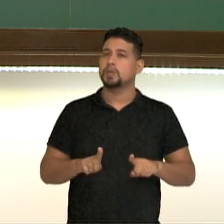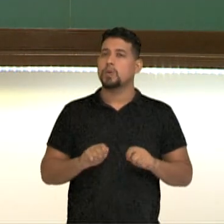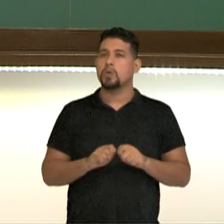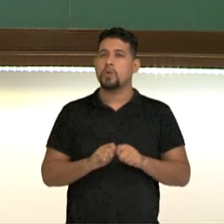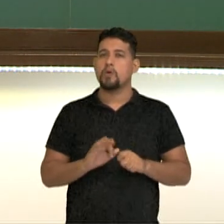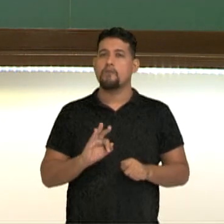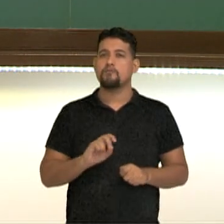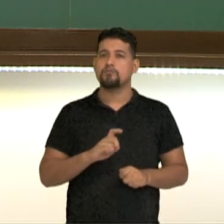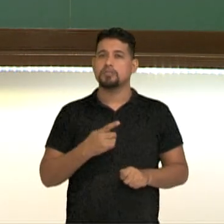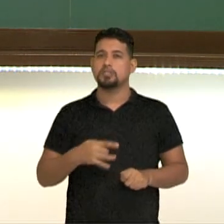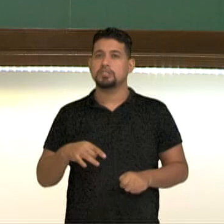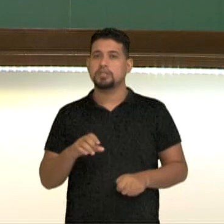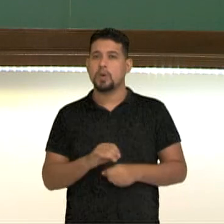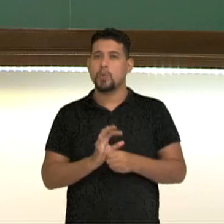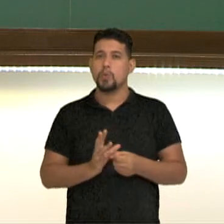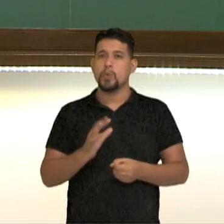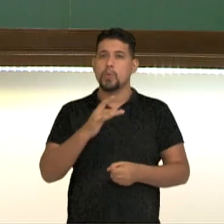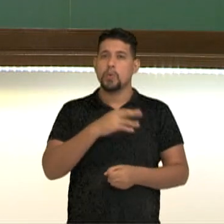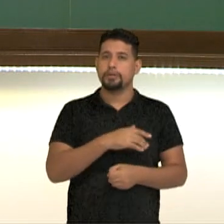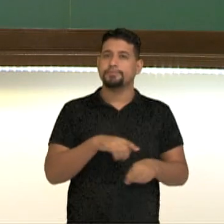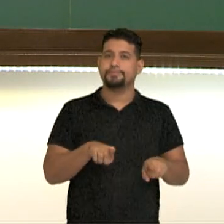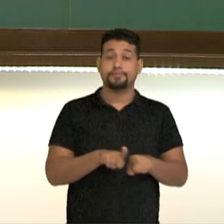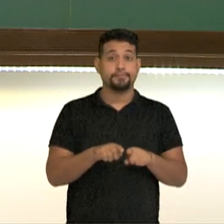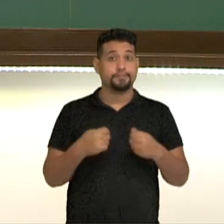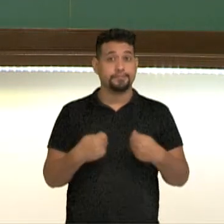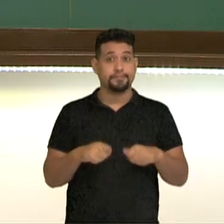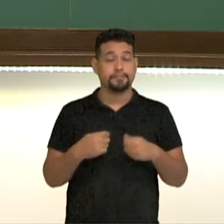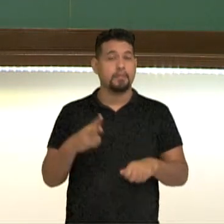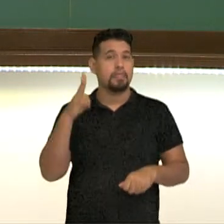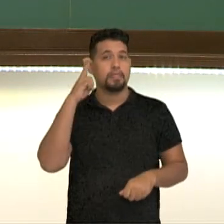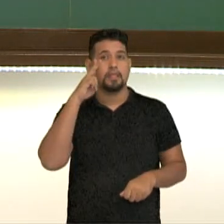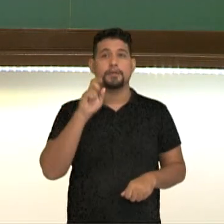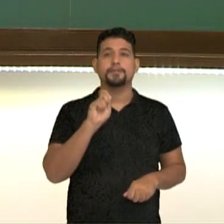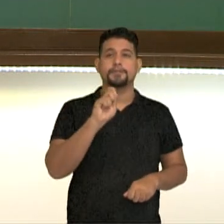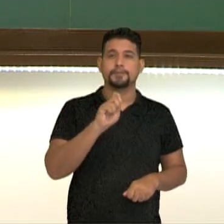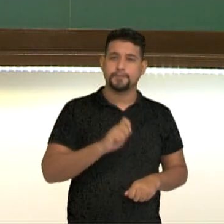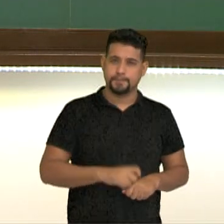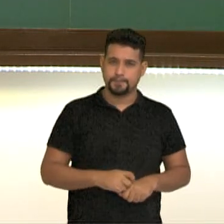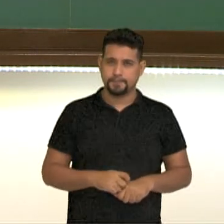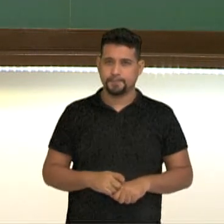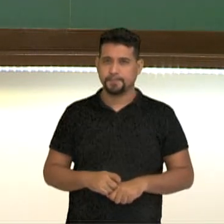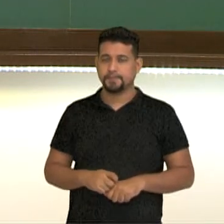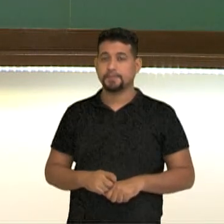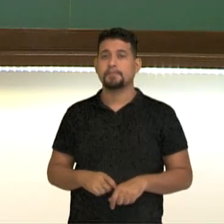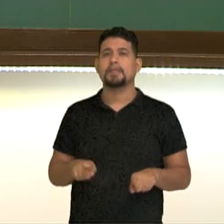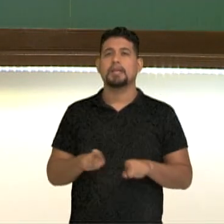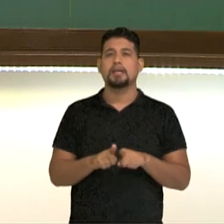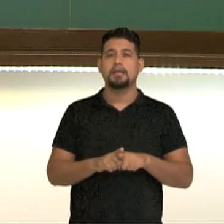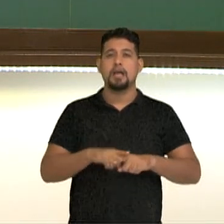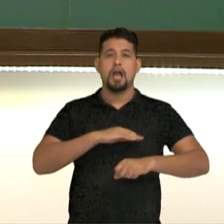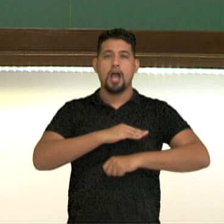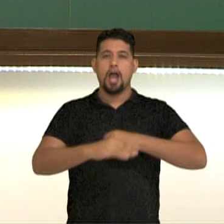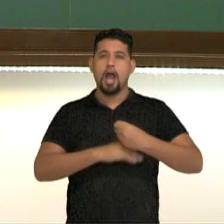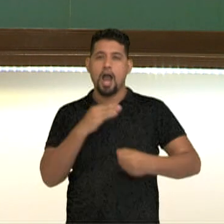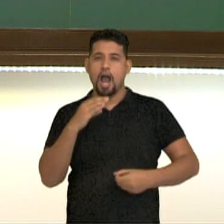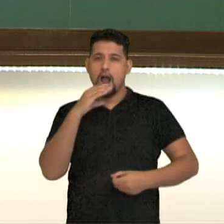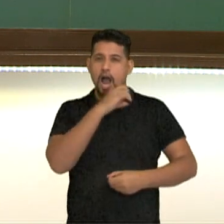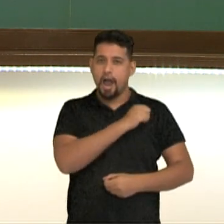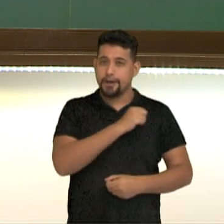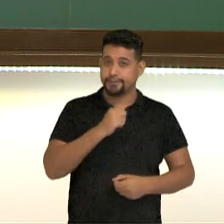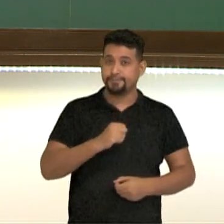fusão e ebulição e, pessoal, lembre-se, alto capacidade térmica e calor